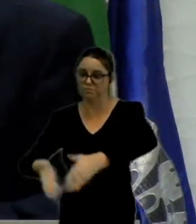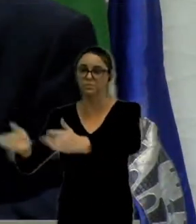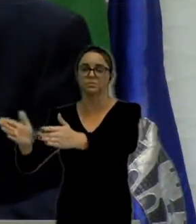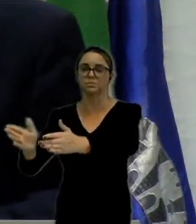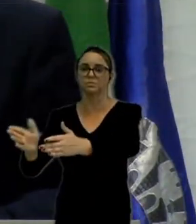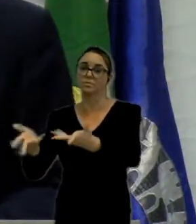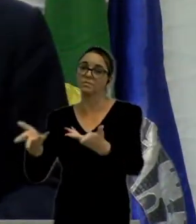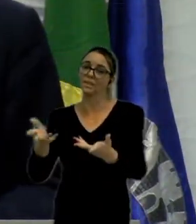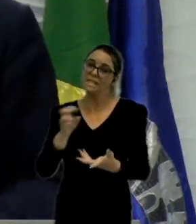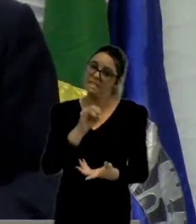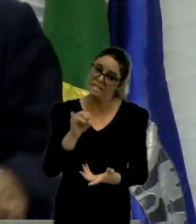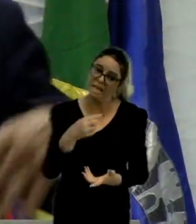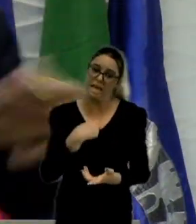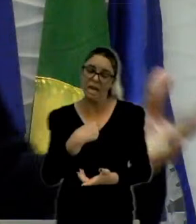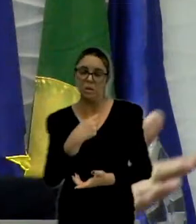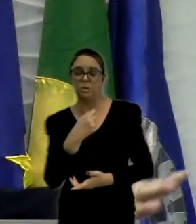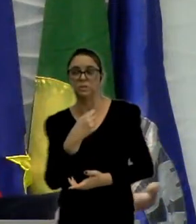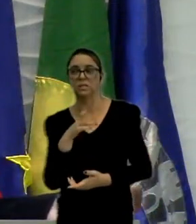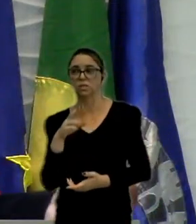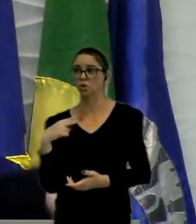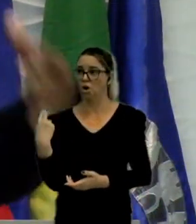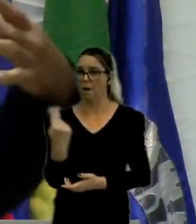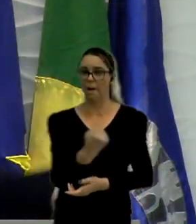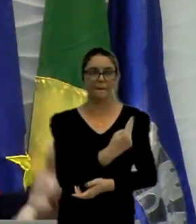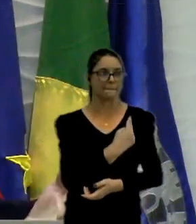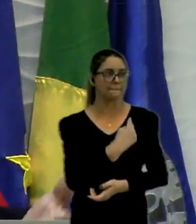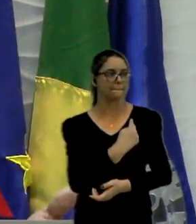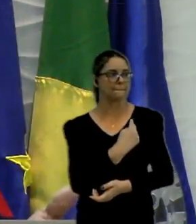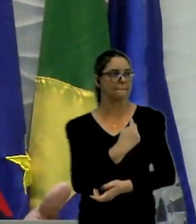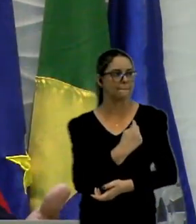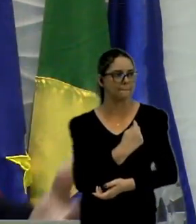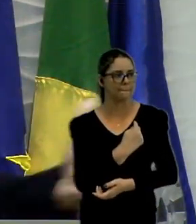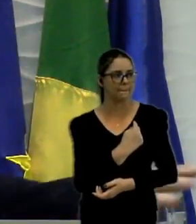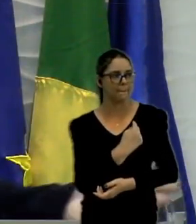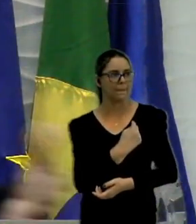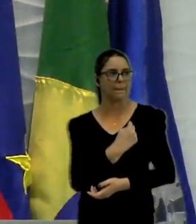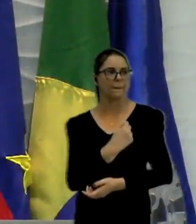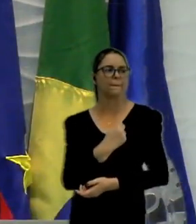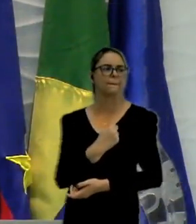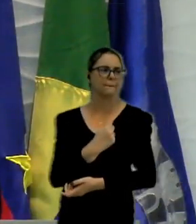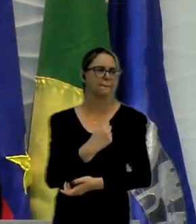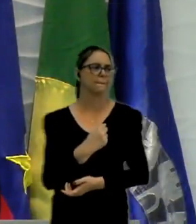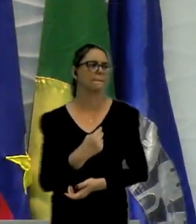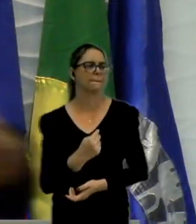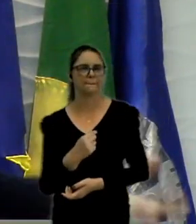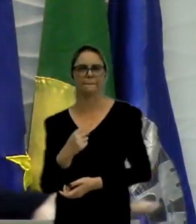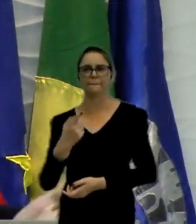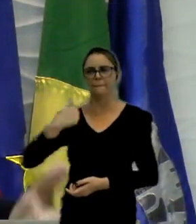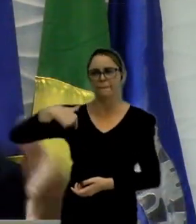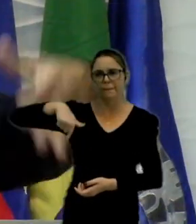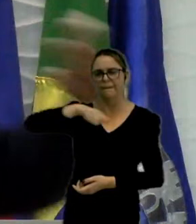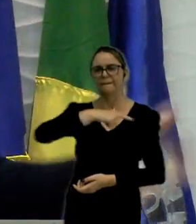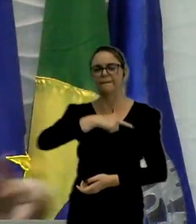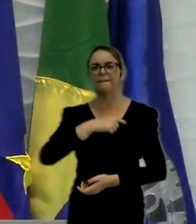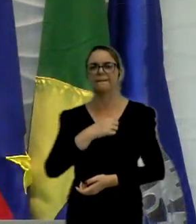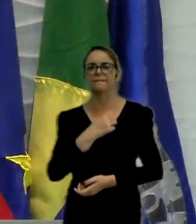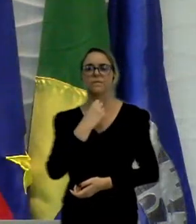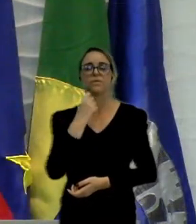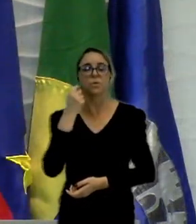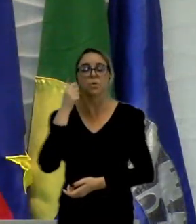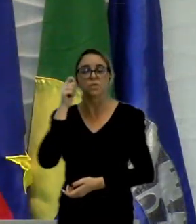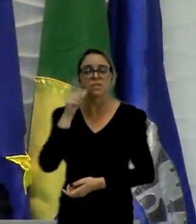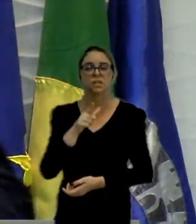não conseguir, nós conseguimos, pelo menos, uma terraplanagem, em seguida uma